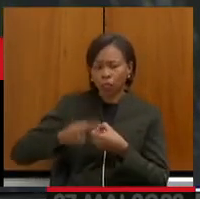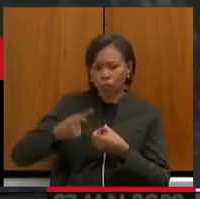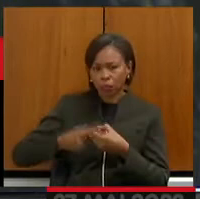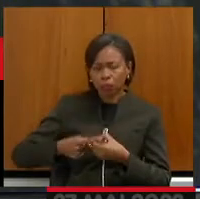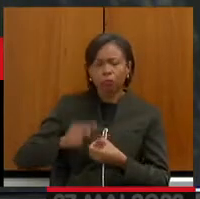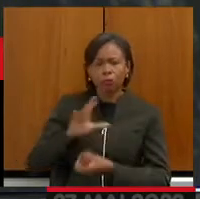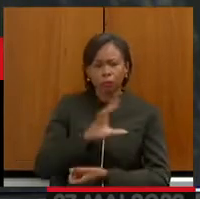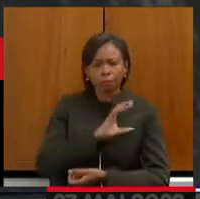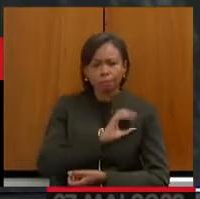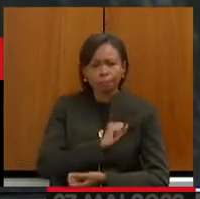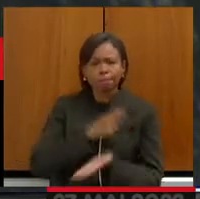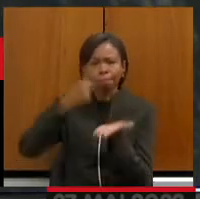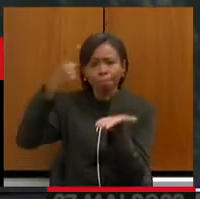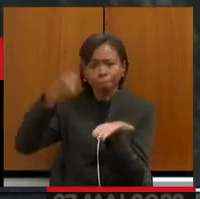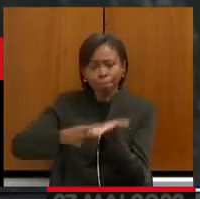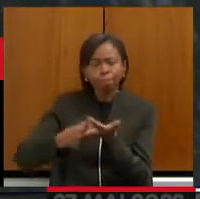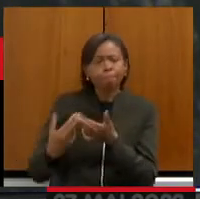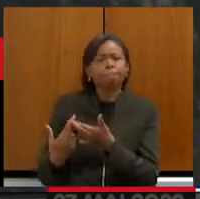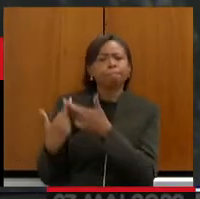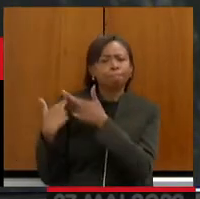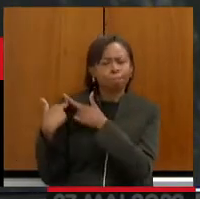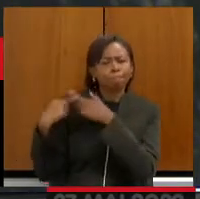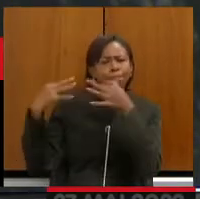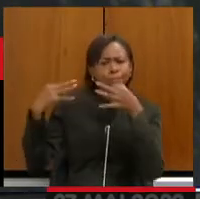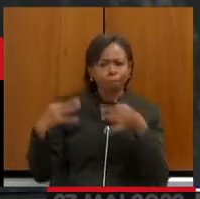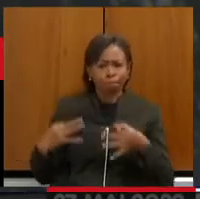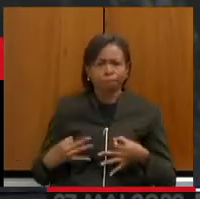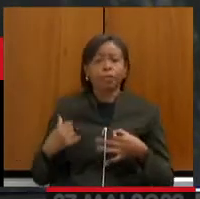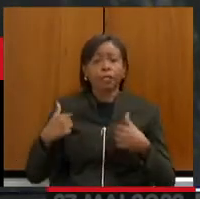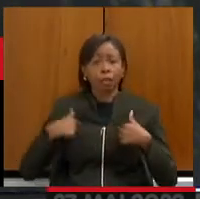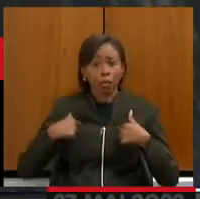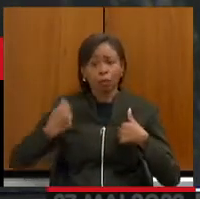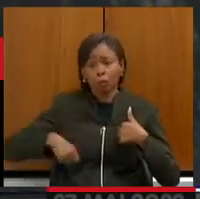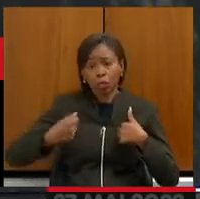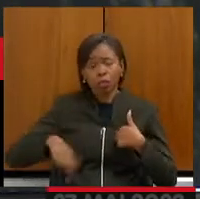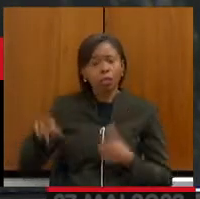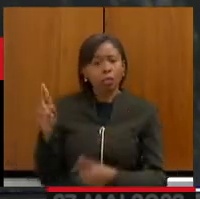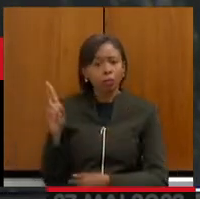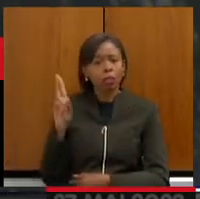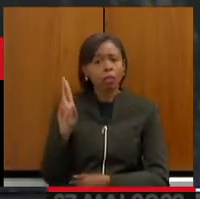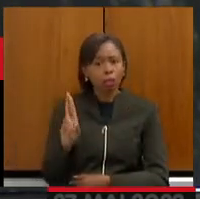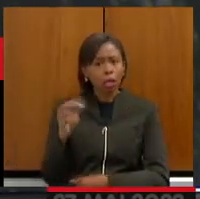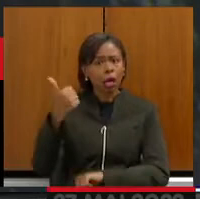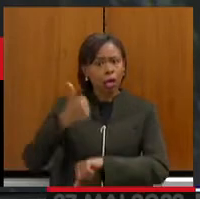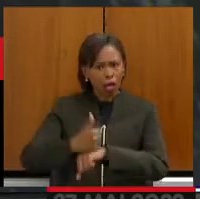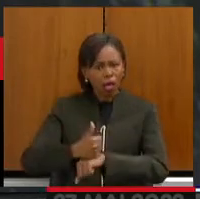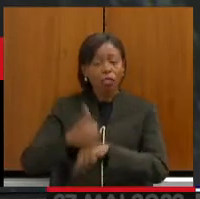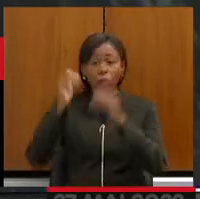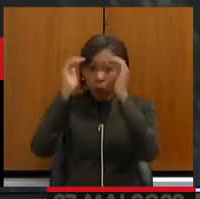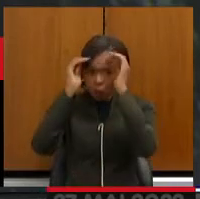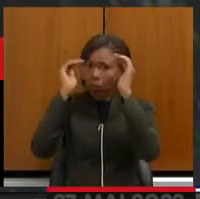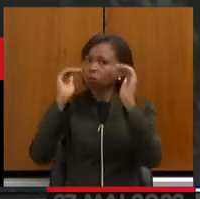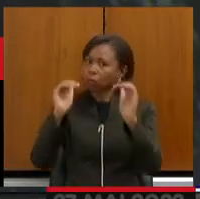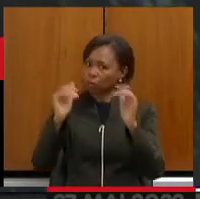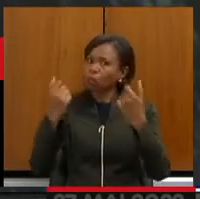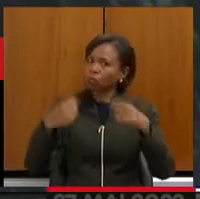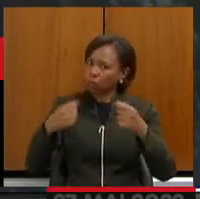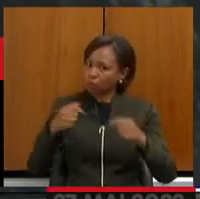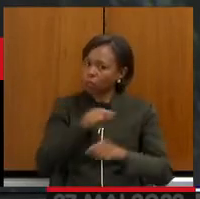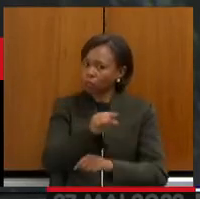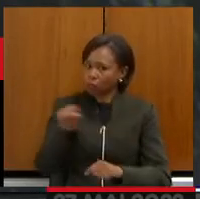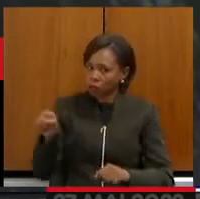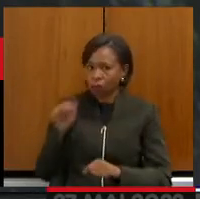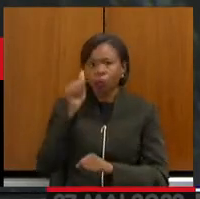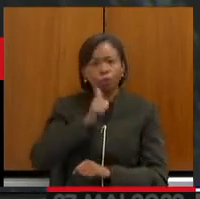com amor com compromisso e determinação tenho que representar de forma muito respeitosa as